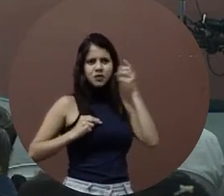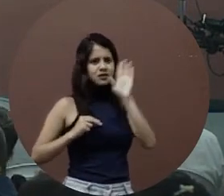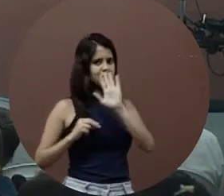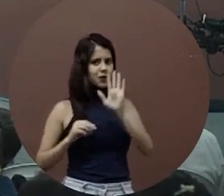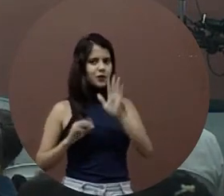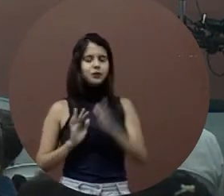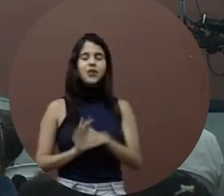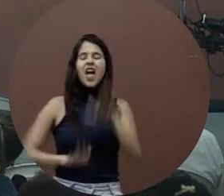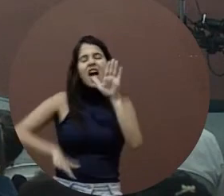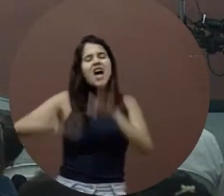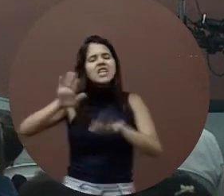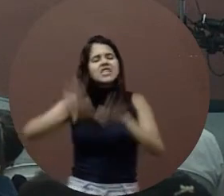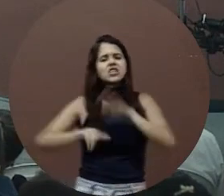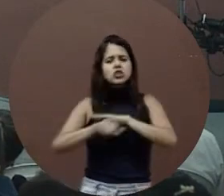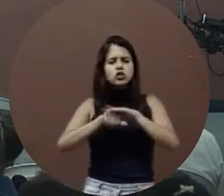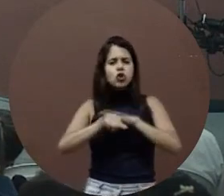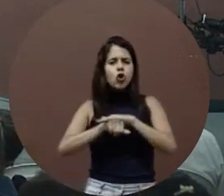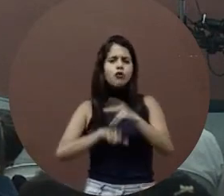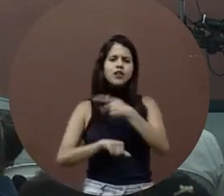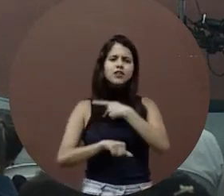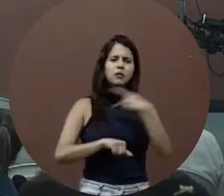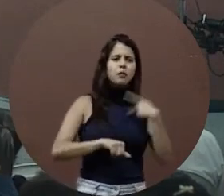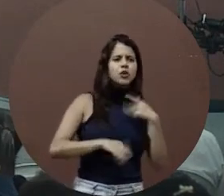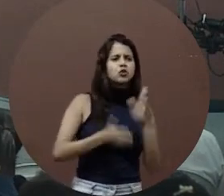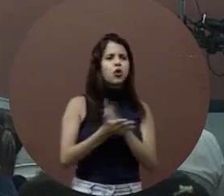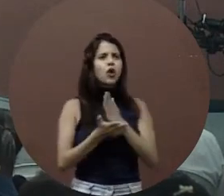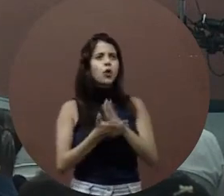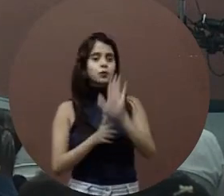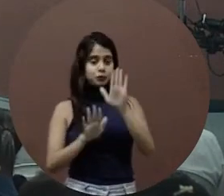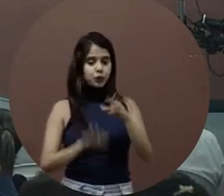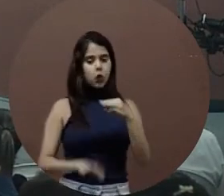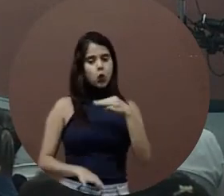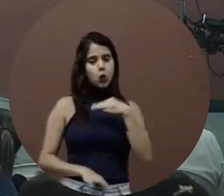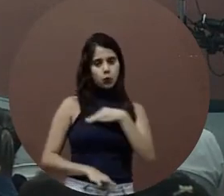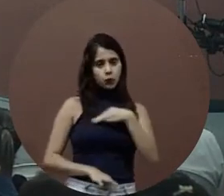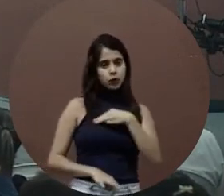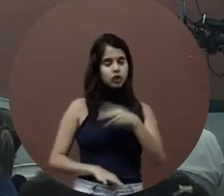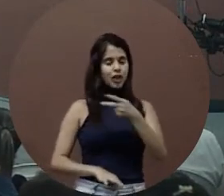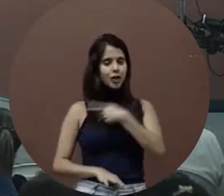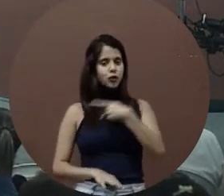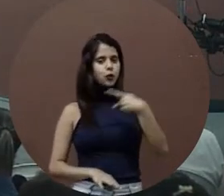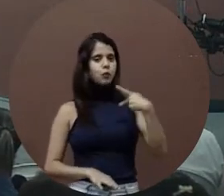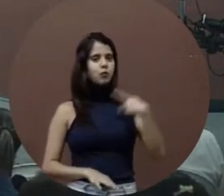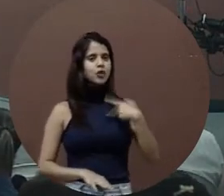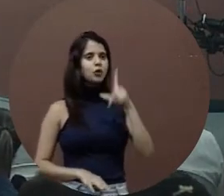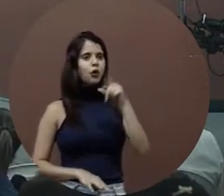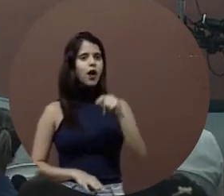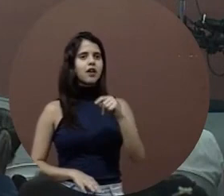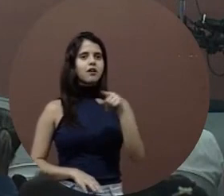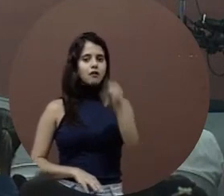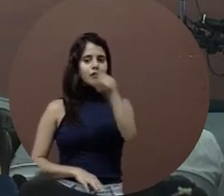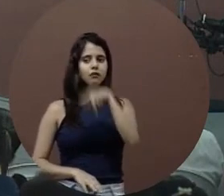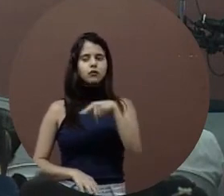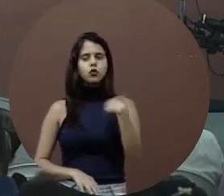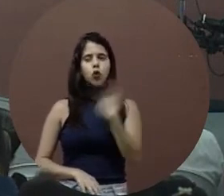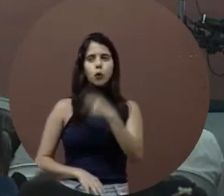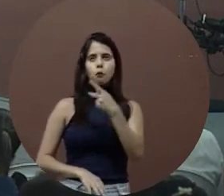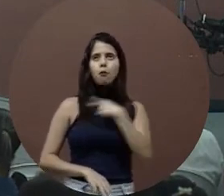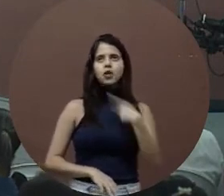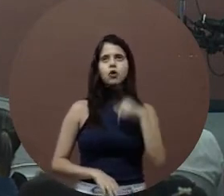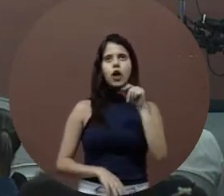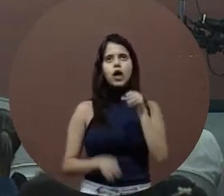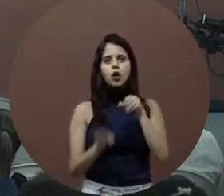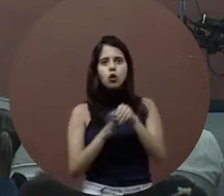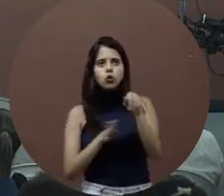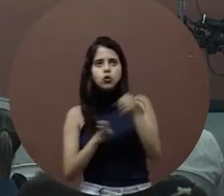pastores. Olha, pastor é um ministério que você é administrador, professor, conselheiro,